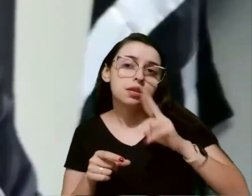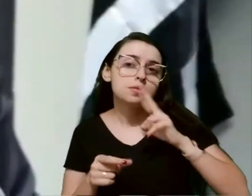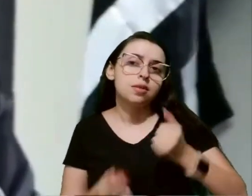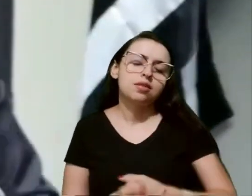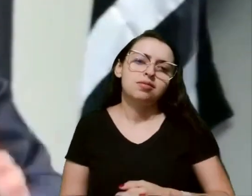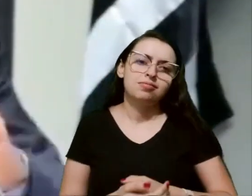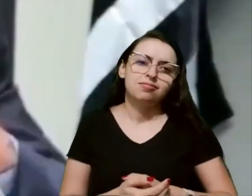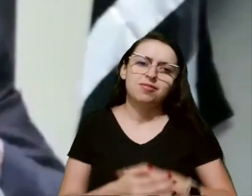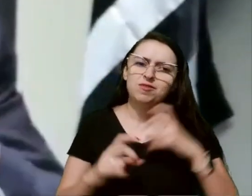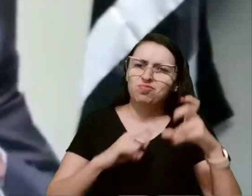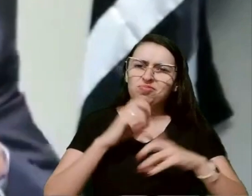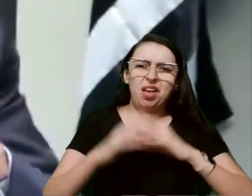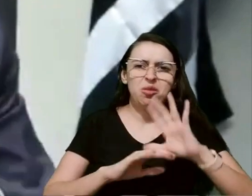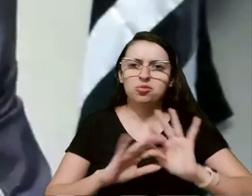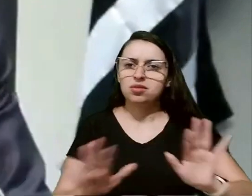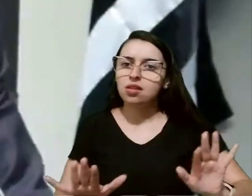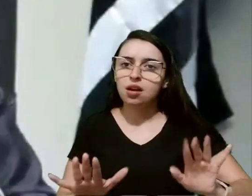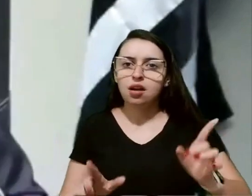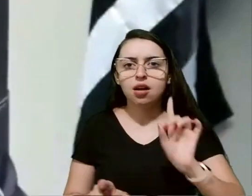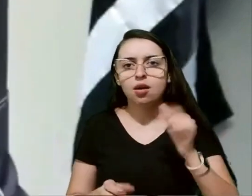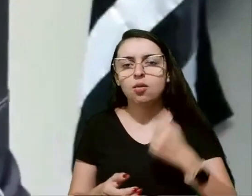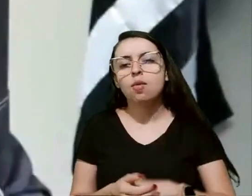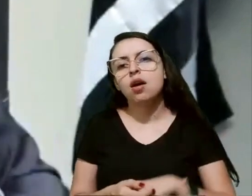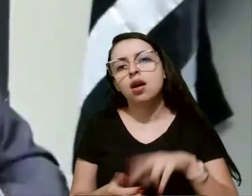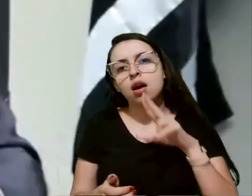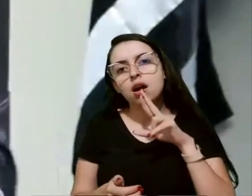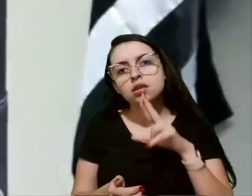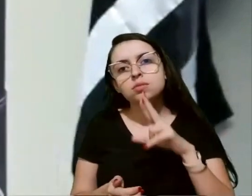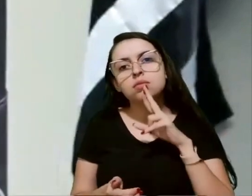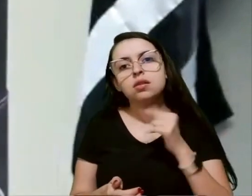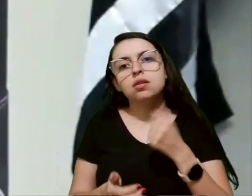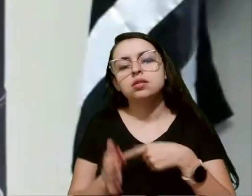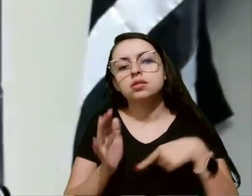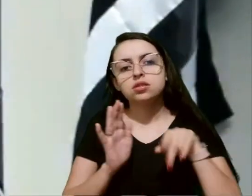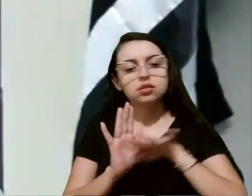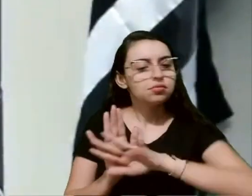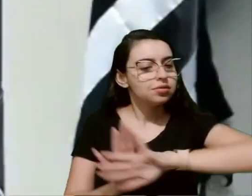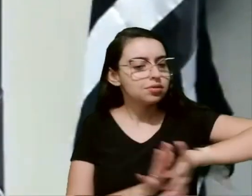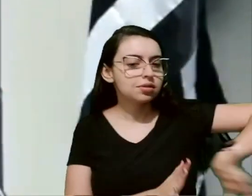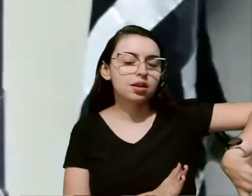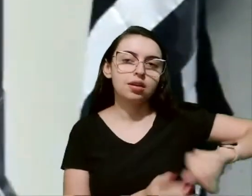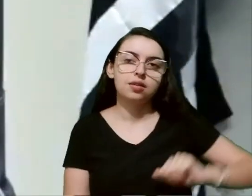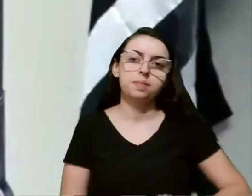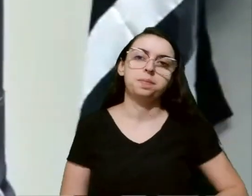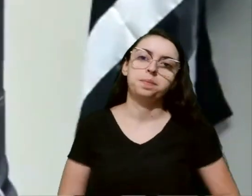não é porque é uma bagunça, porque as perguntas que já foram respondidas, elas saem da pauta.